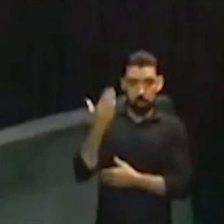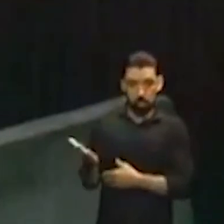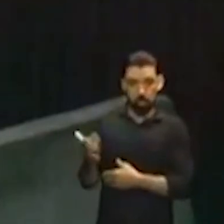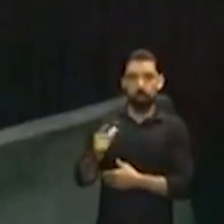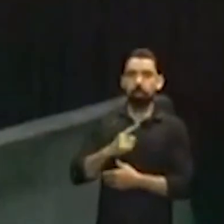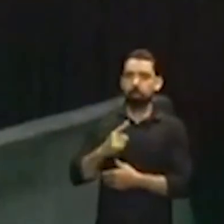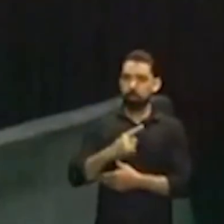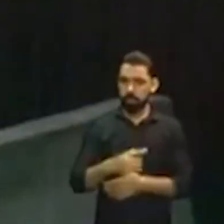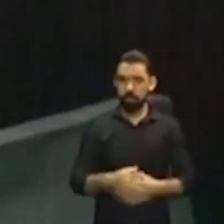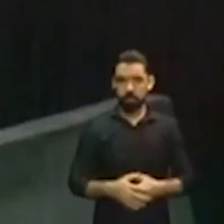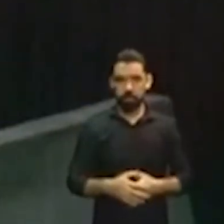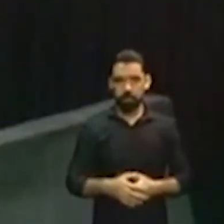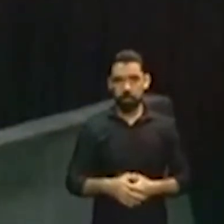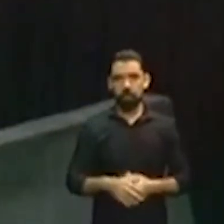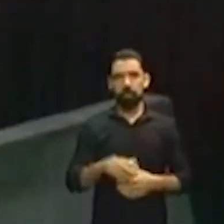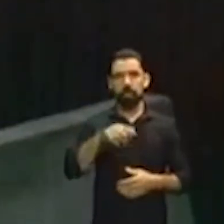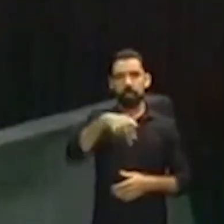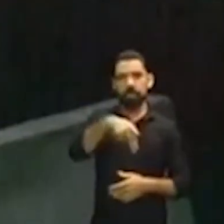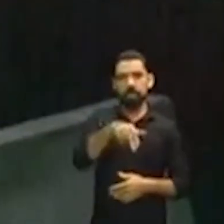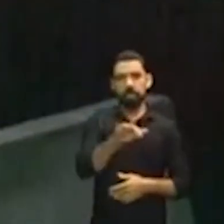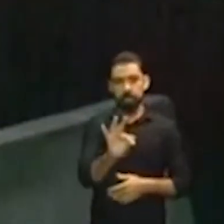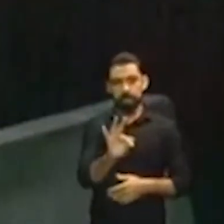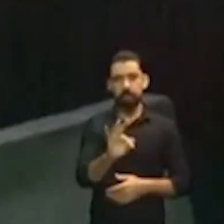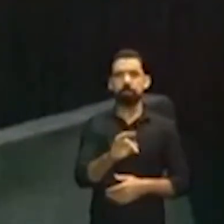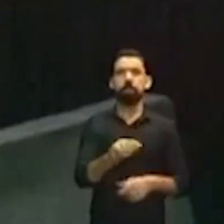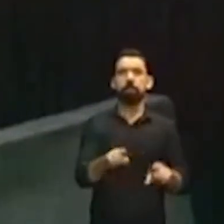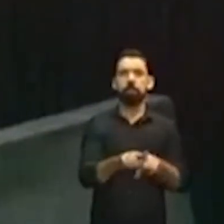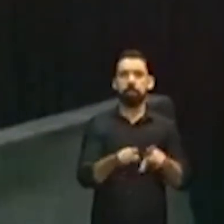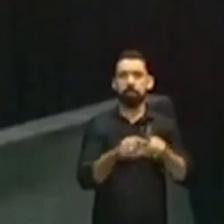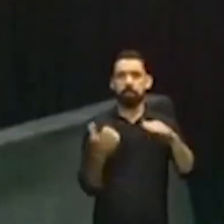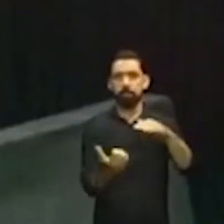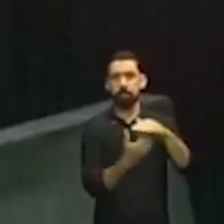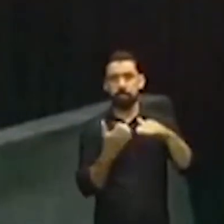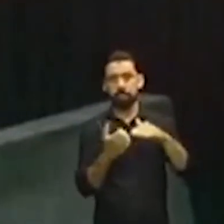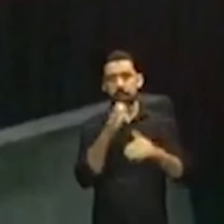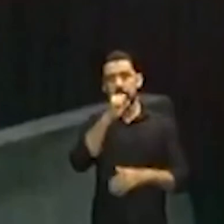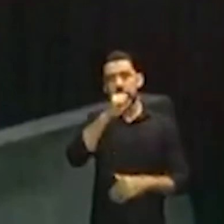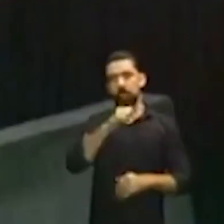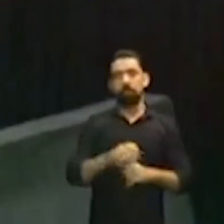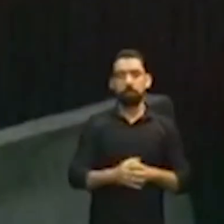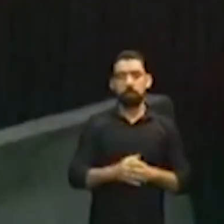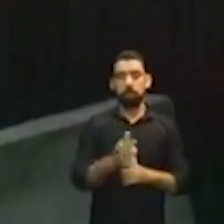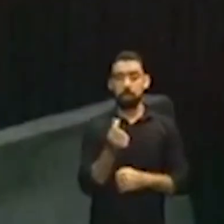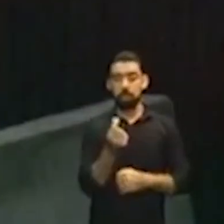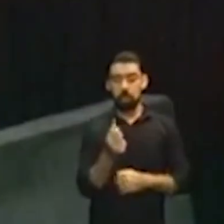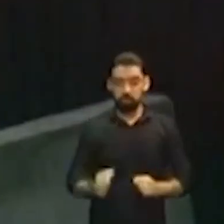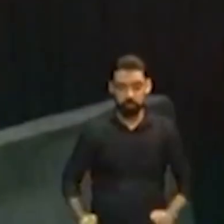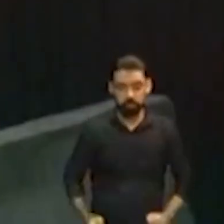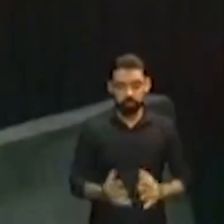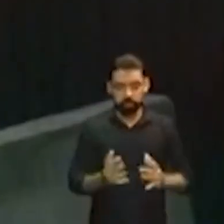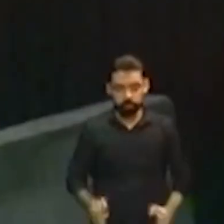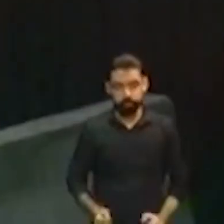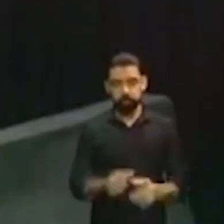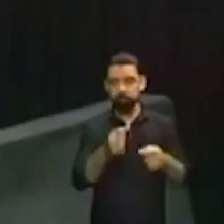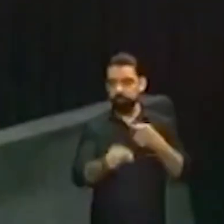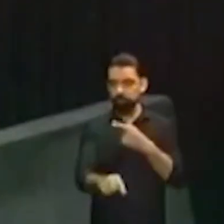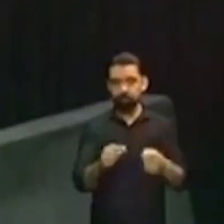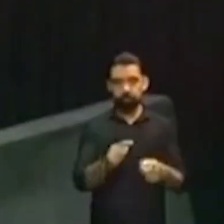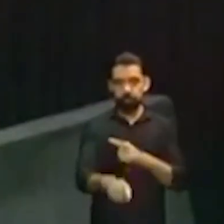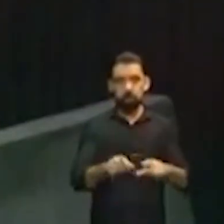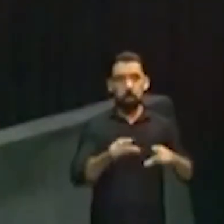nota fiscal fria, empresas laranja, dinheiro gasto indevidamente